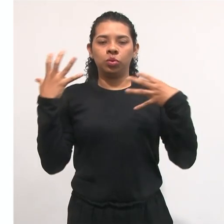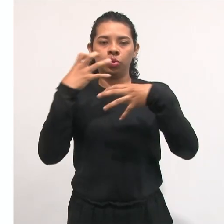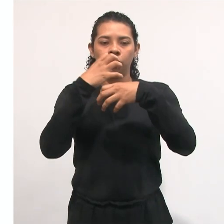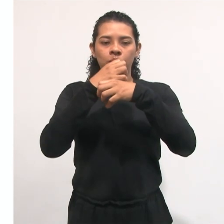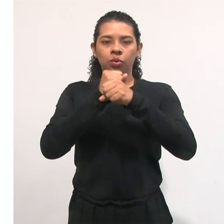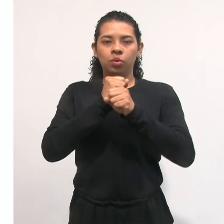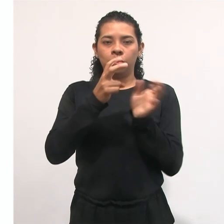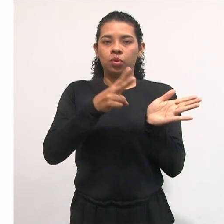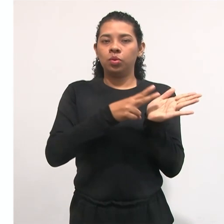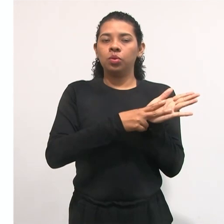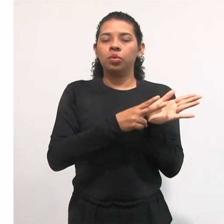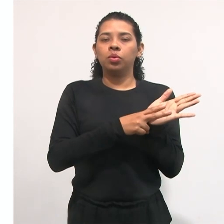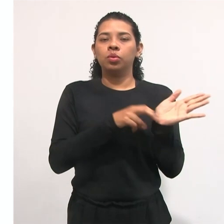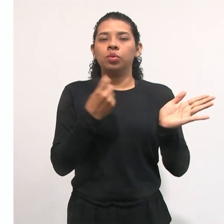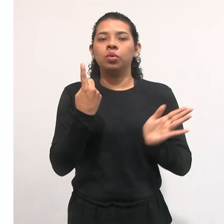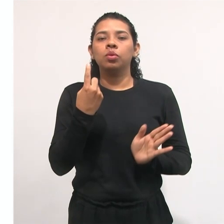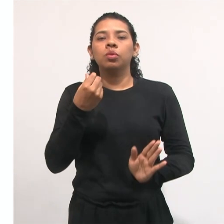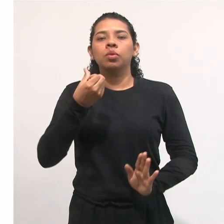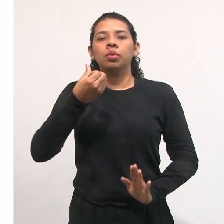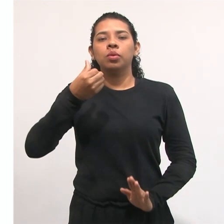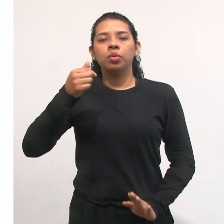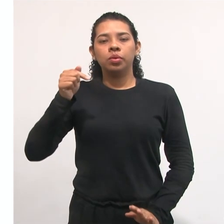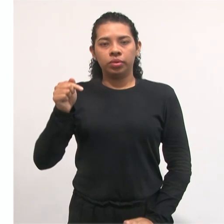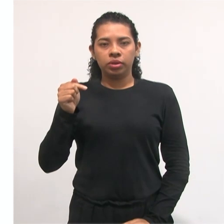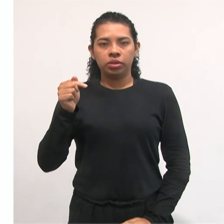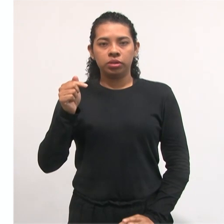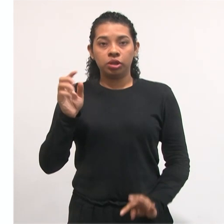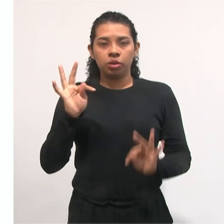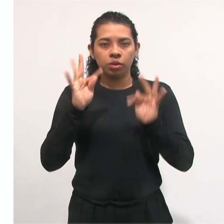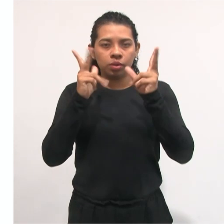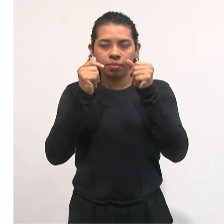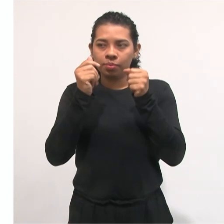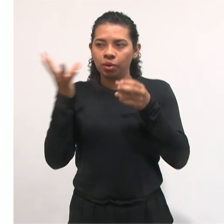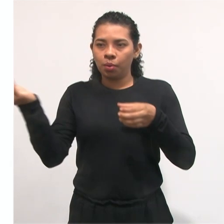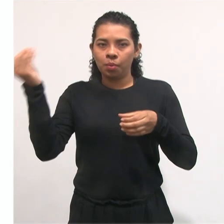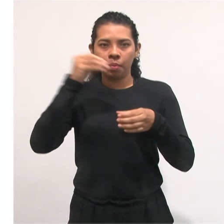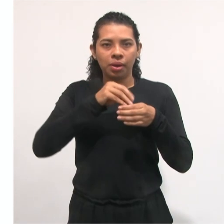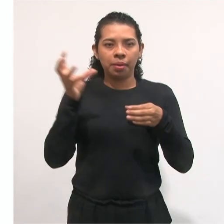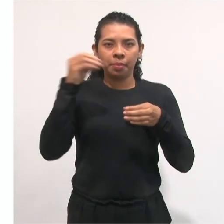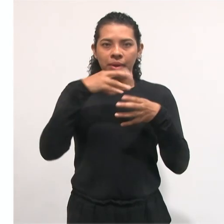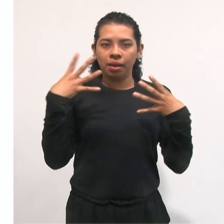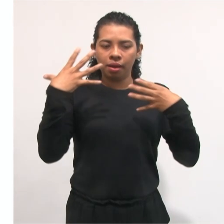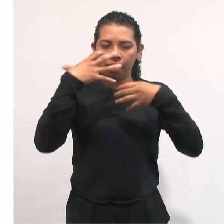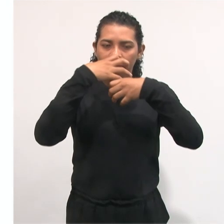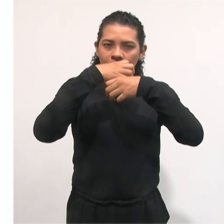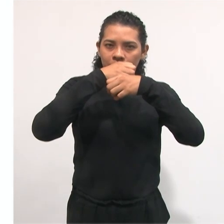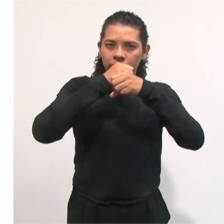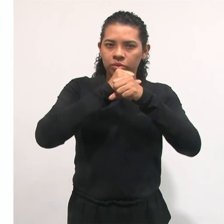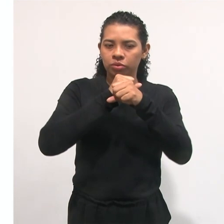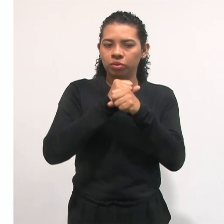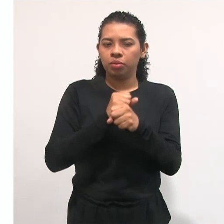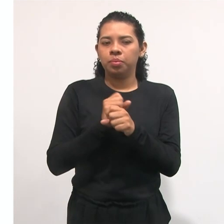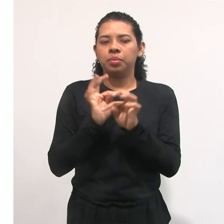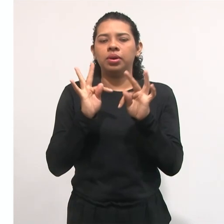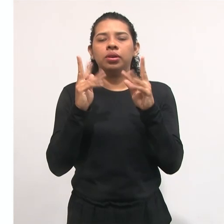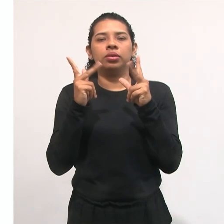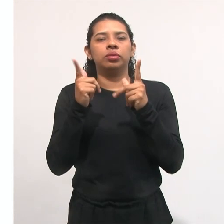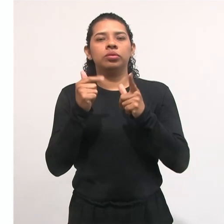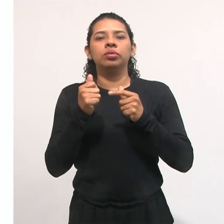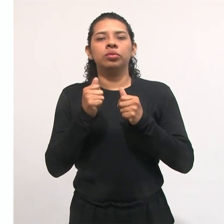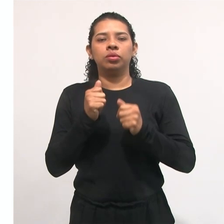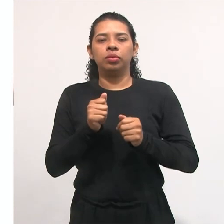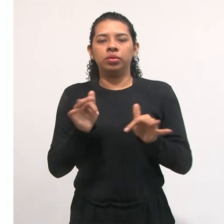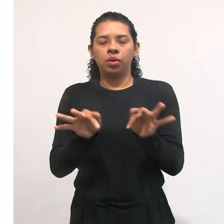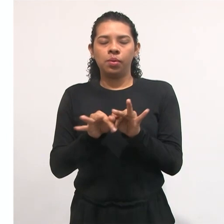4, ok? Mais o 4 daqui da quarta classe, igual a 17. Então, ele vai acumulando, essa